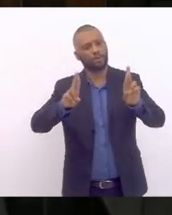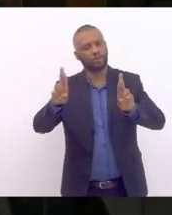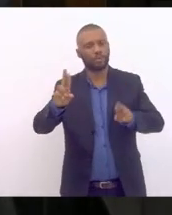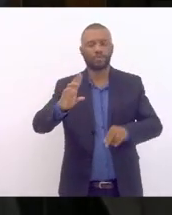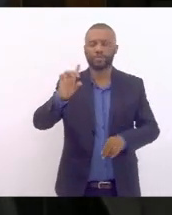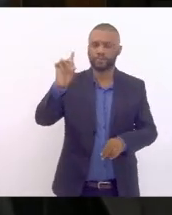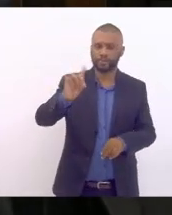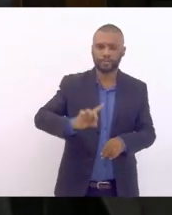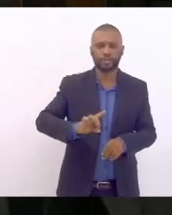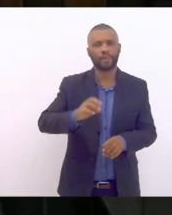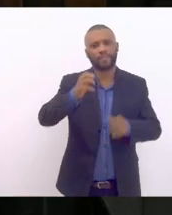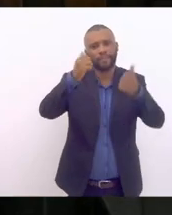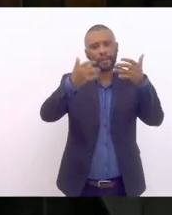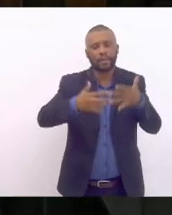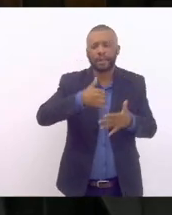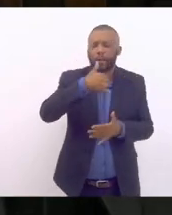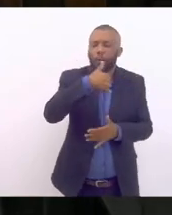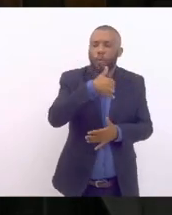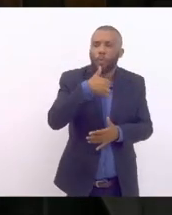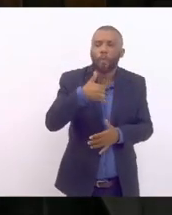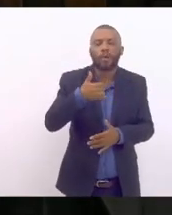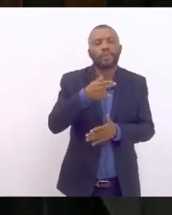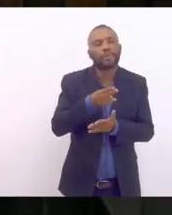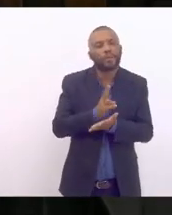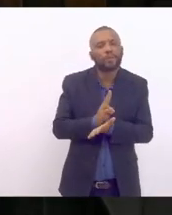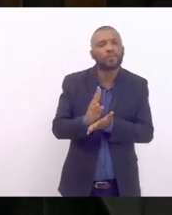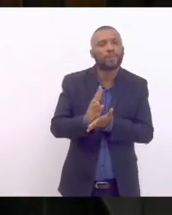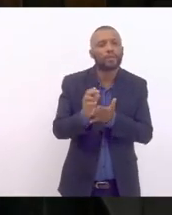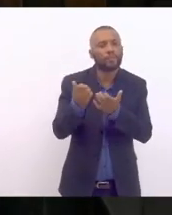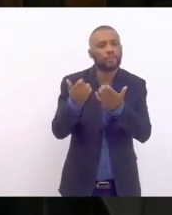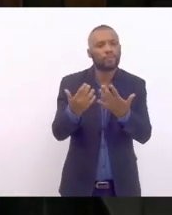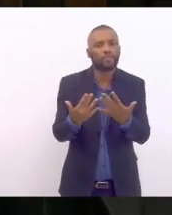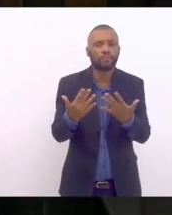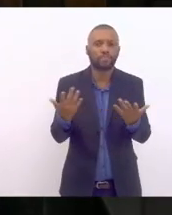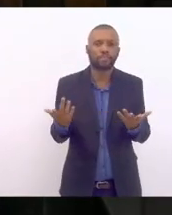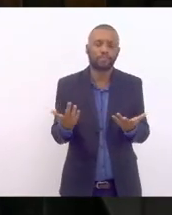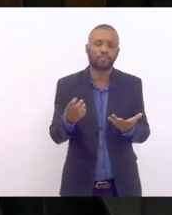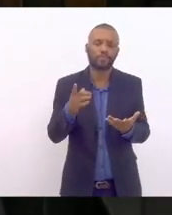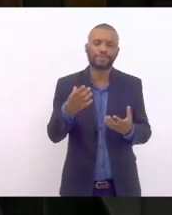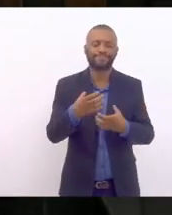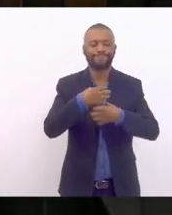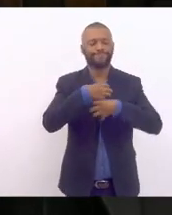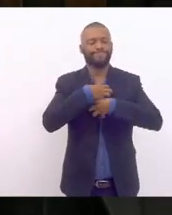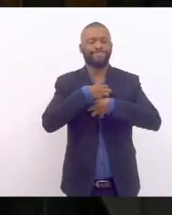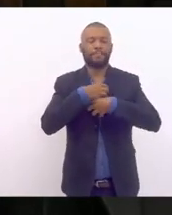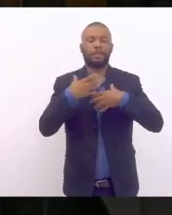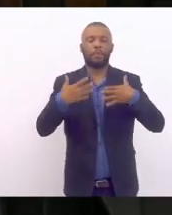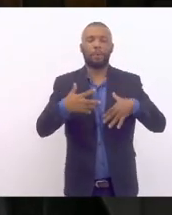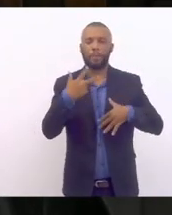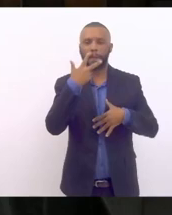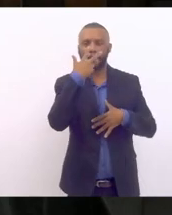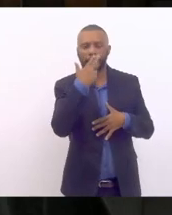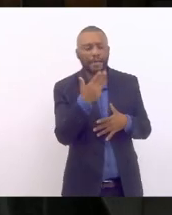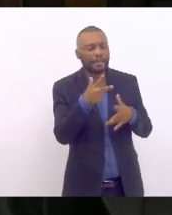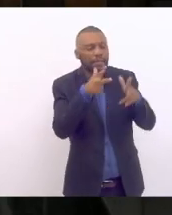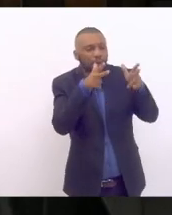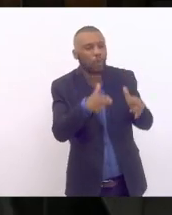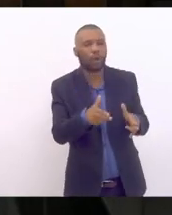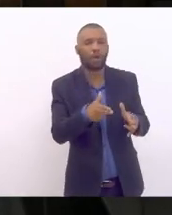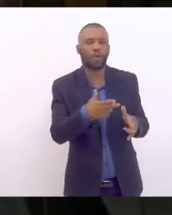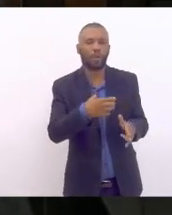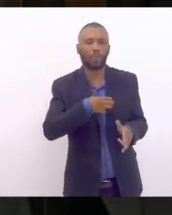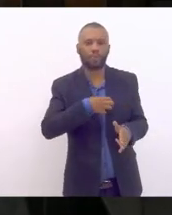falando na penúria das Universidades eu sou possuído de um sentimento parecido